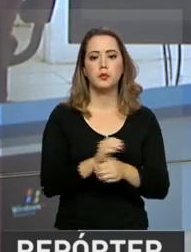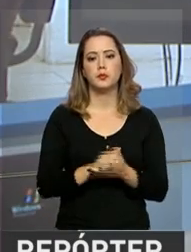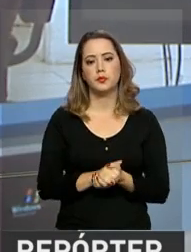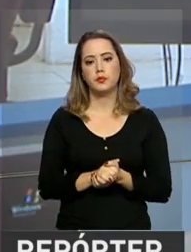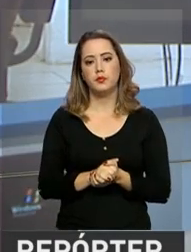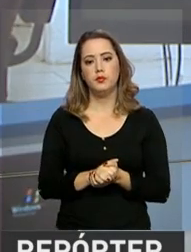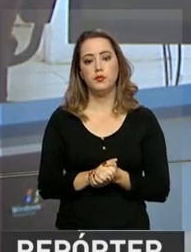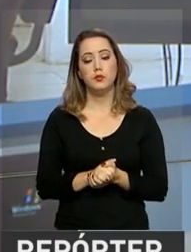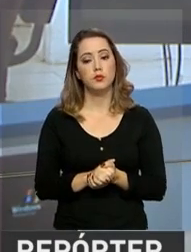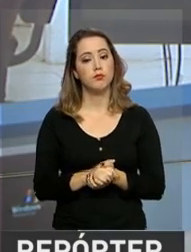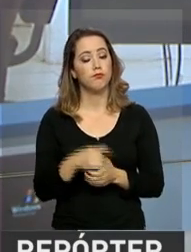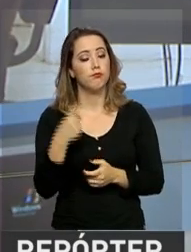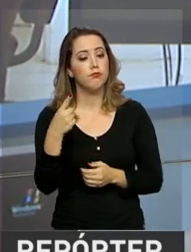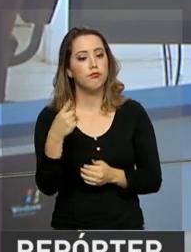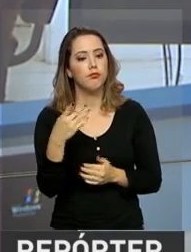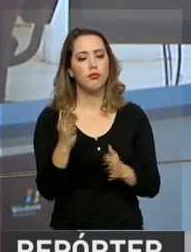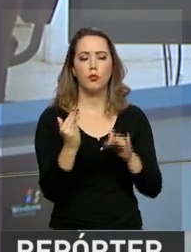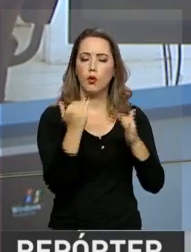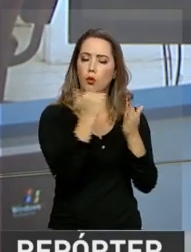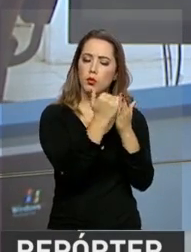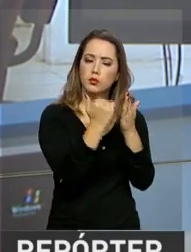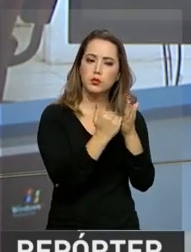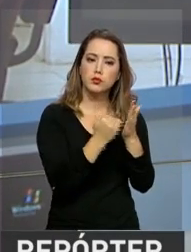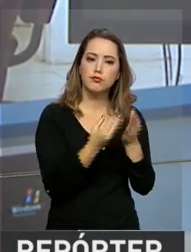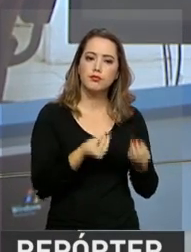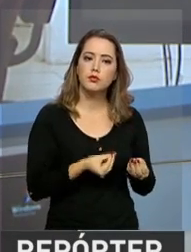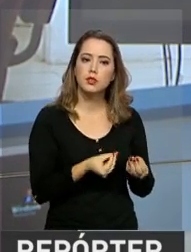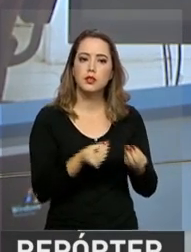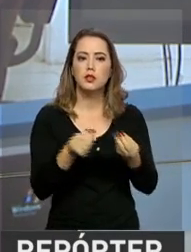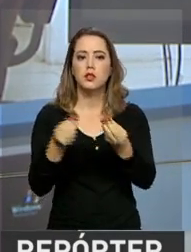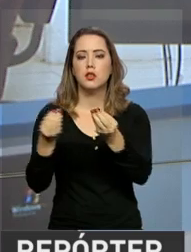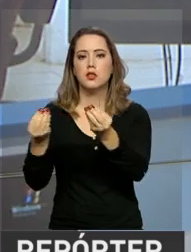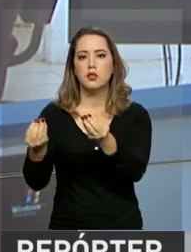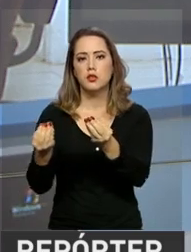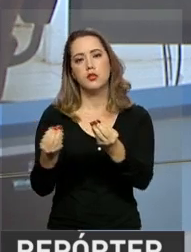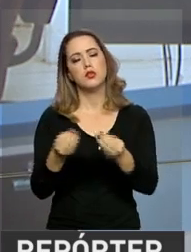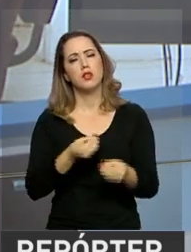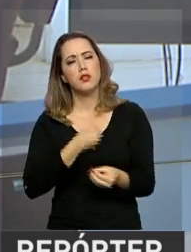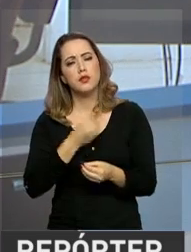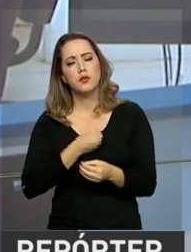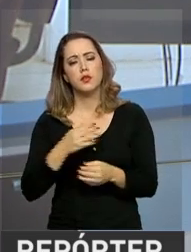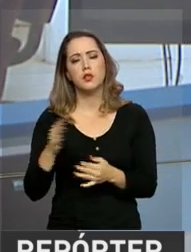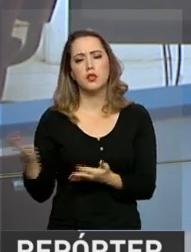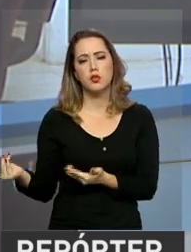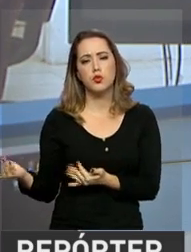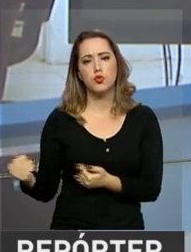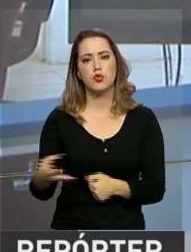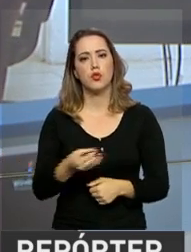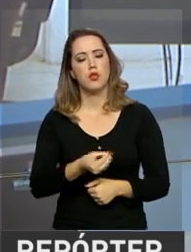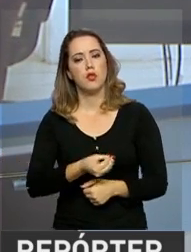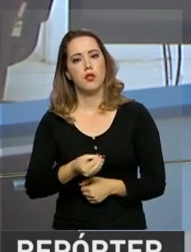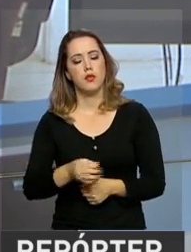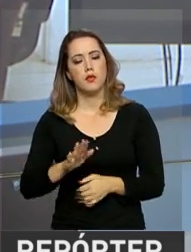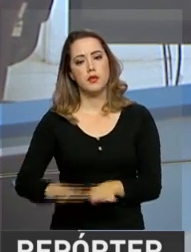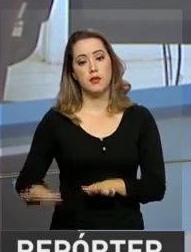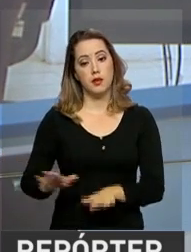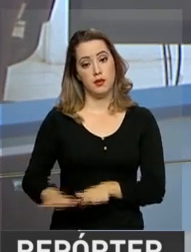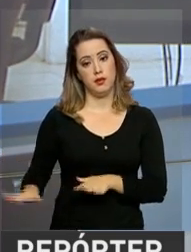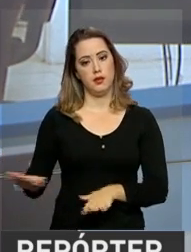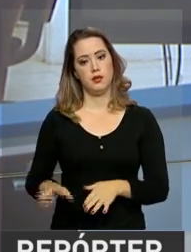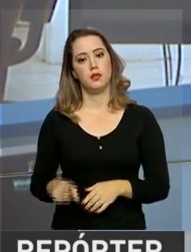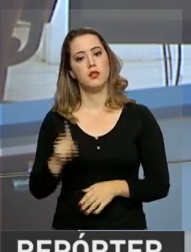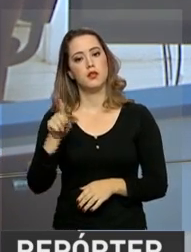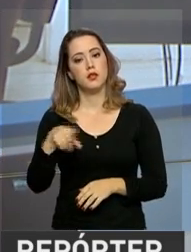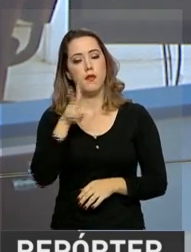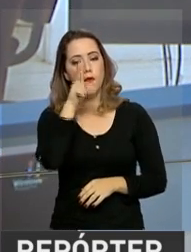Fisioterapia um projeto que leva cidadania a jovens e crianças é o programa forças no esporte uma parceria